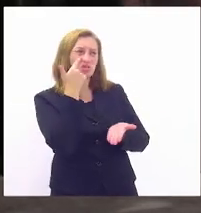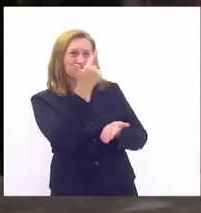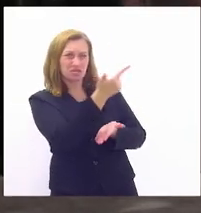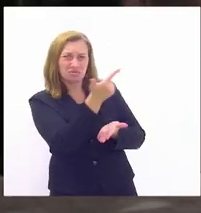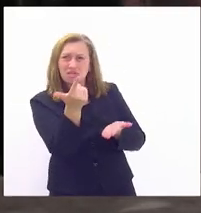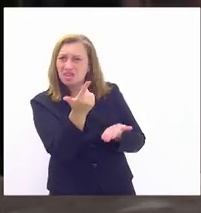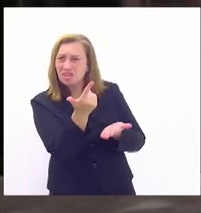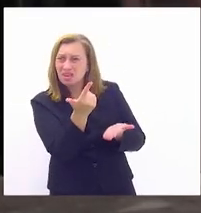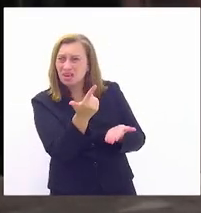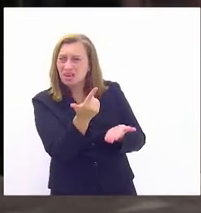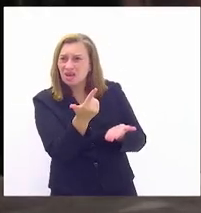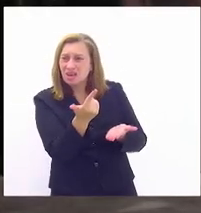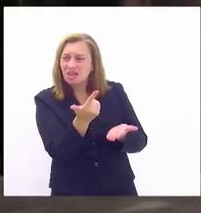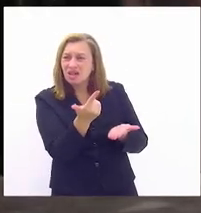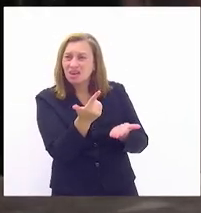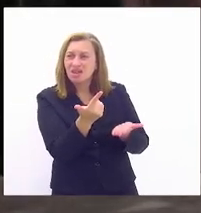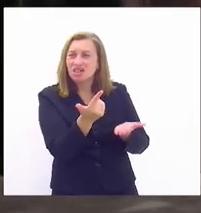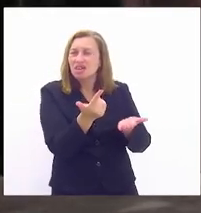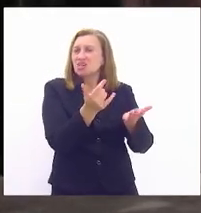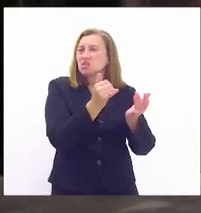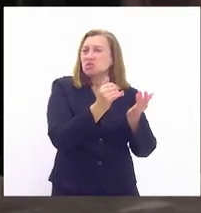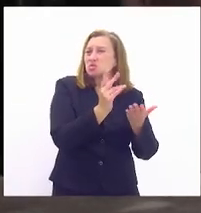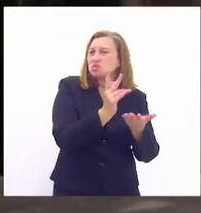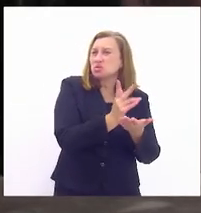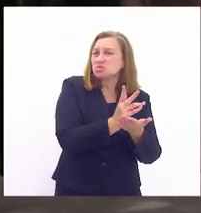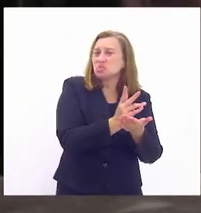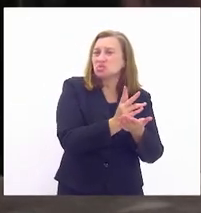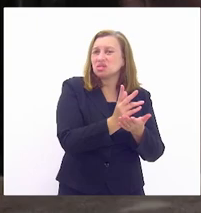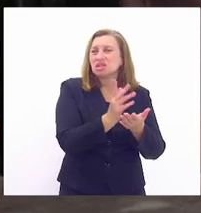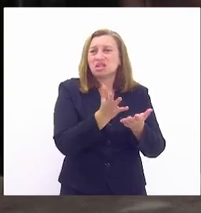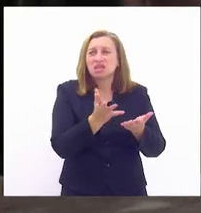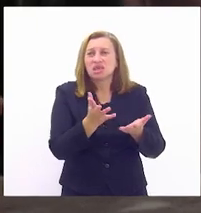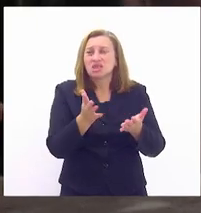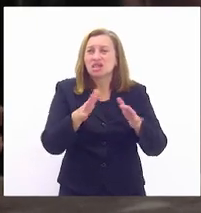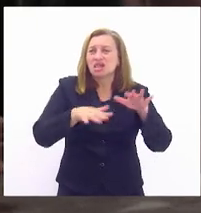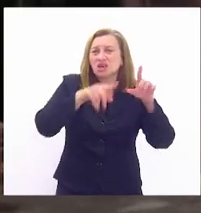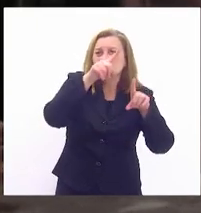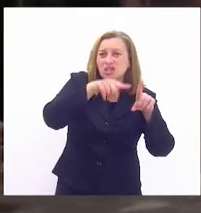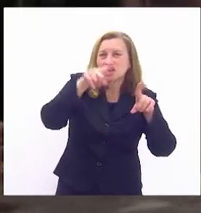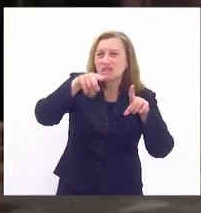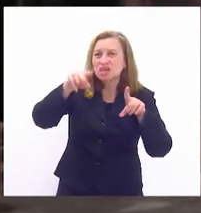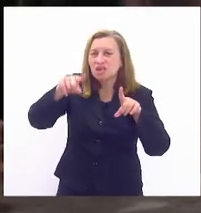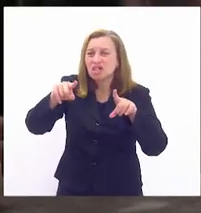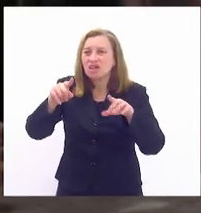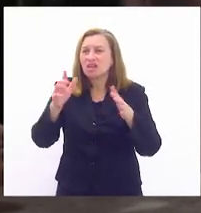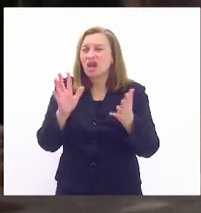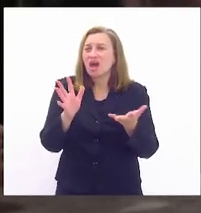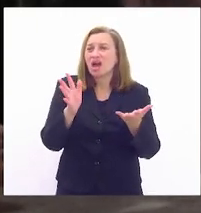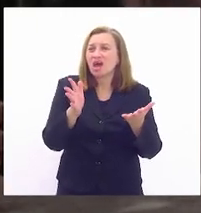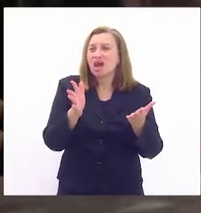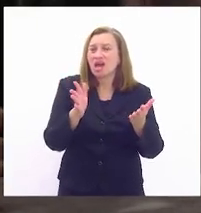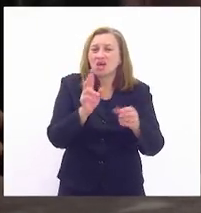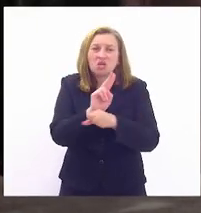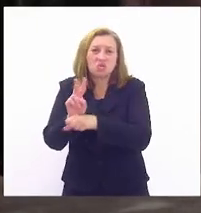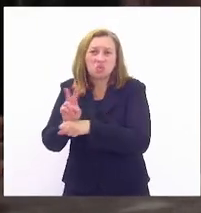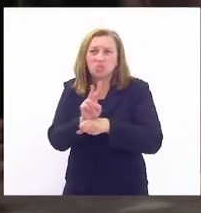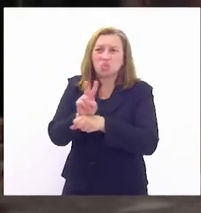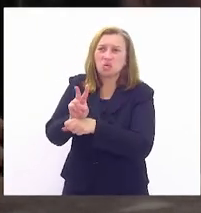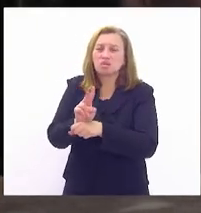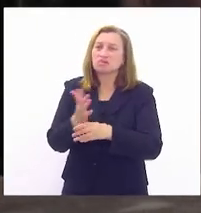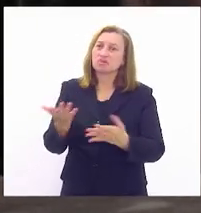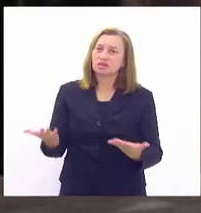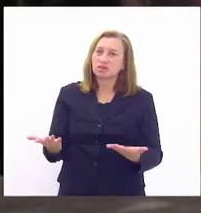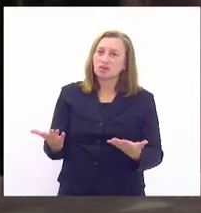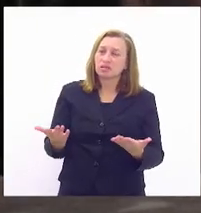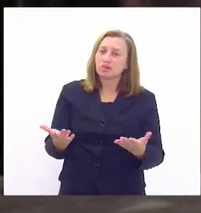né, da incidência, né, das medidas das estações de monitoramento. As estações de monitoramento,